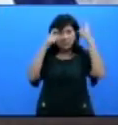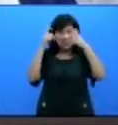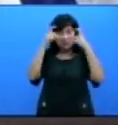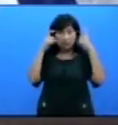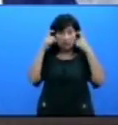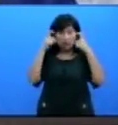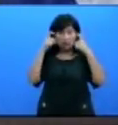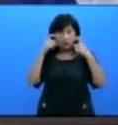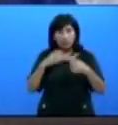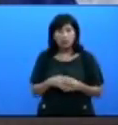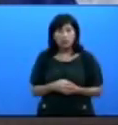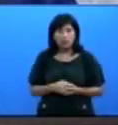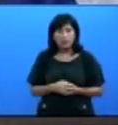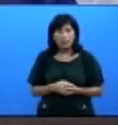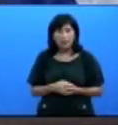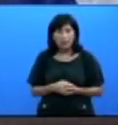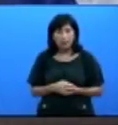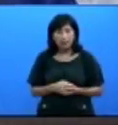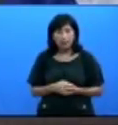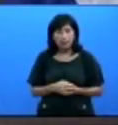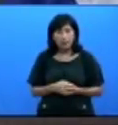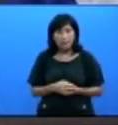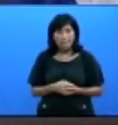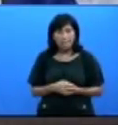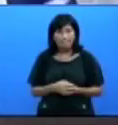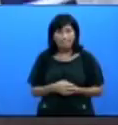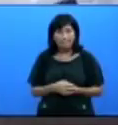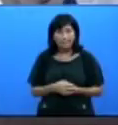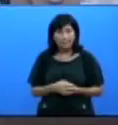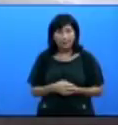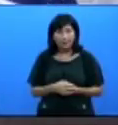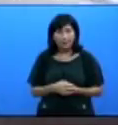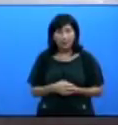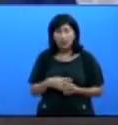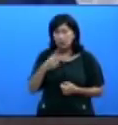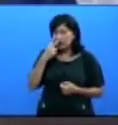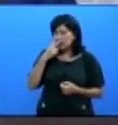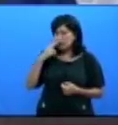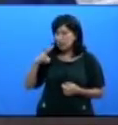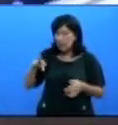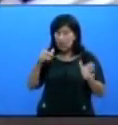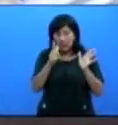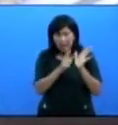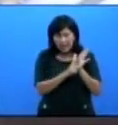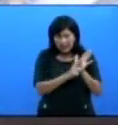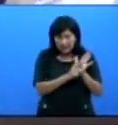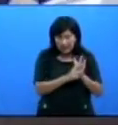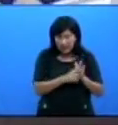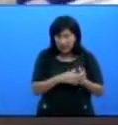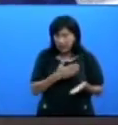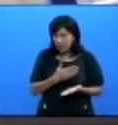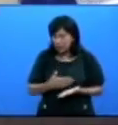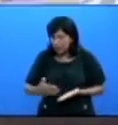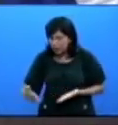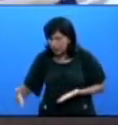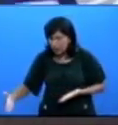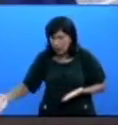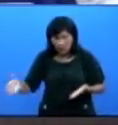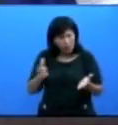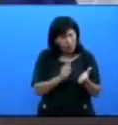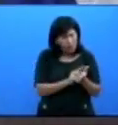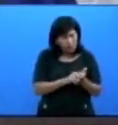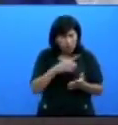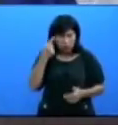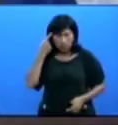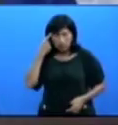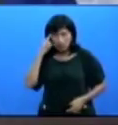gente pega esse calhamaço de emendas ou a peça orçamentária, a gente fica pensando, mas em